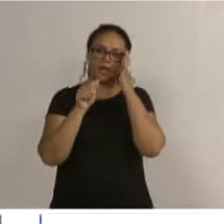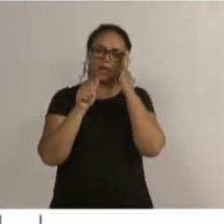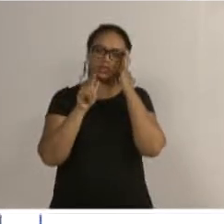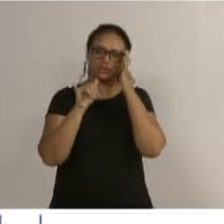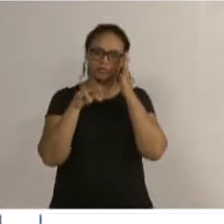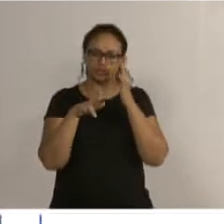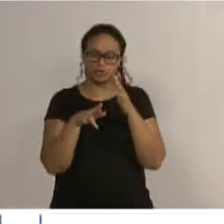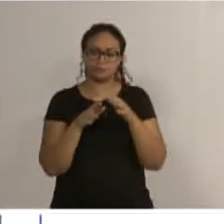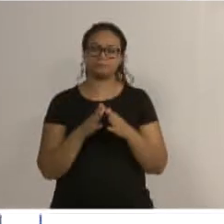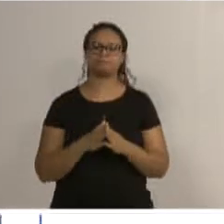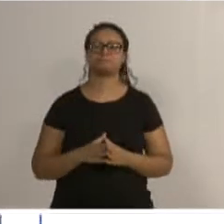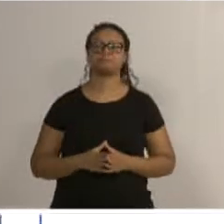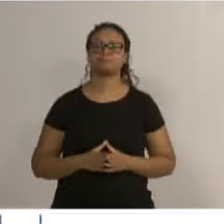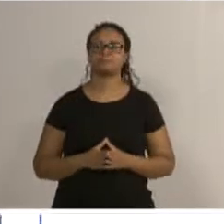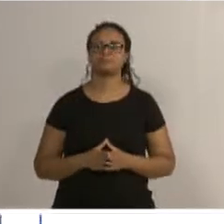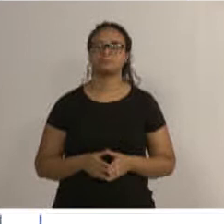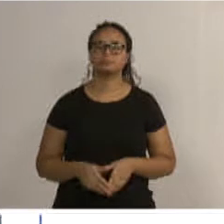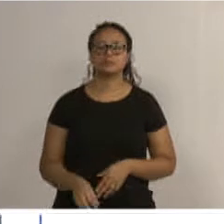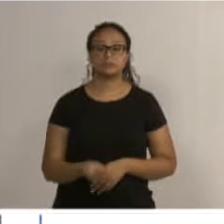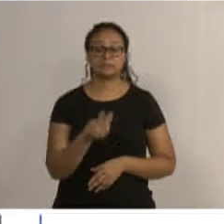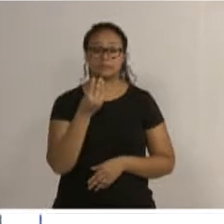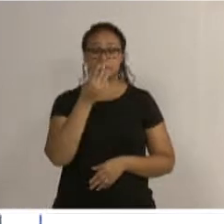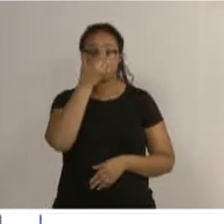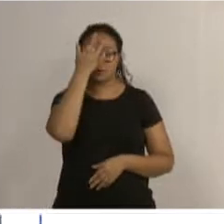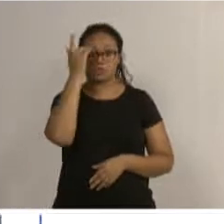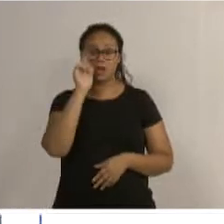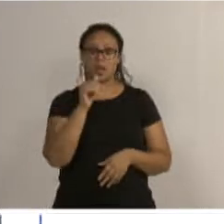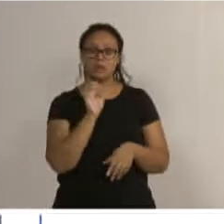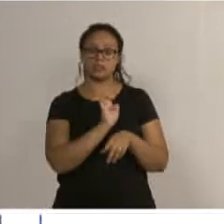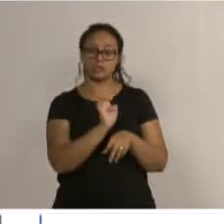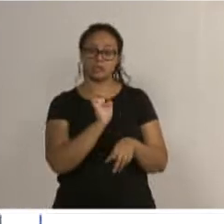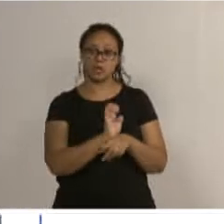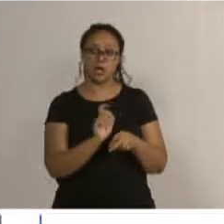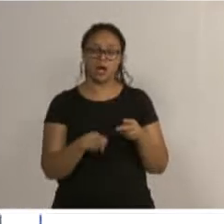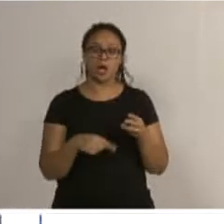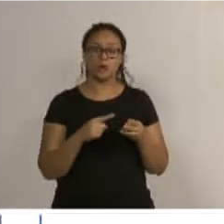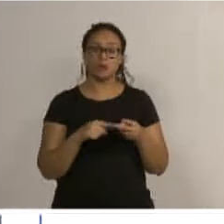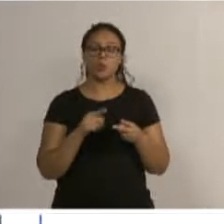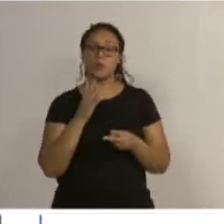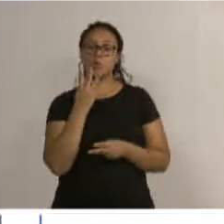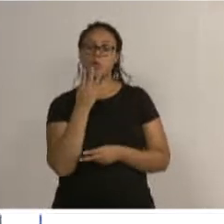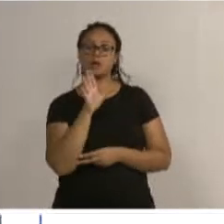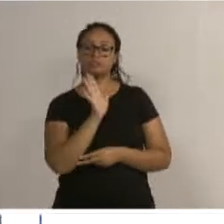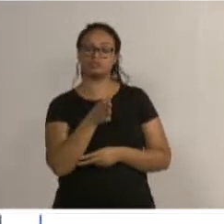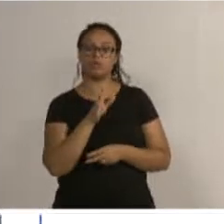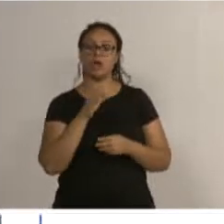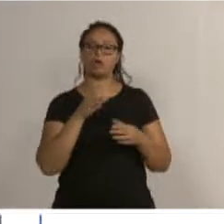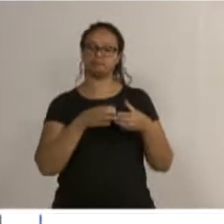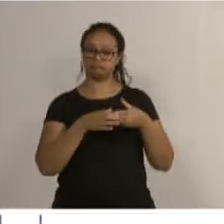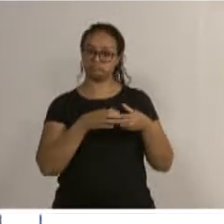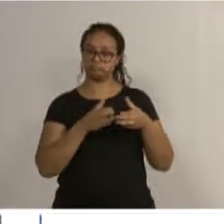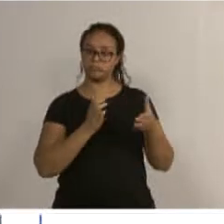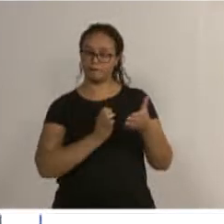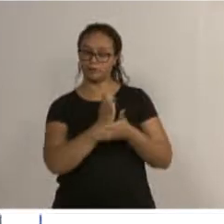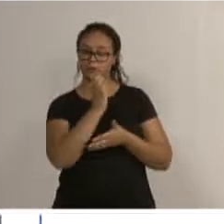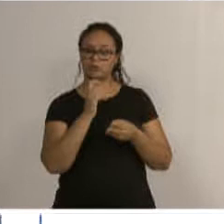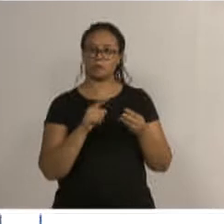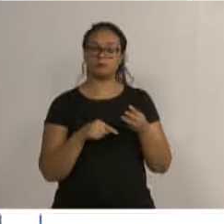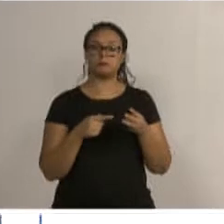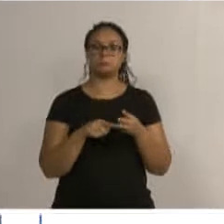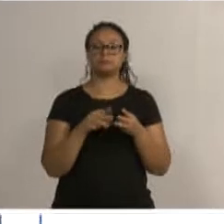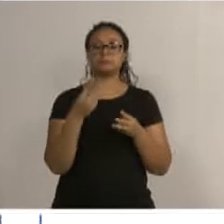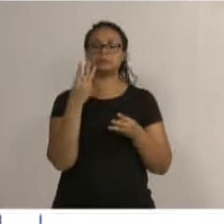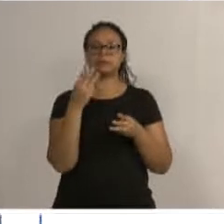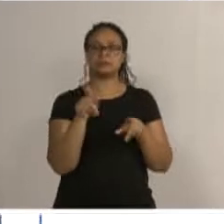são 3 estagiários, 4 concursados, 3 cargos em